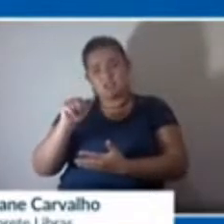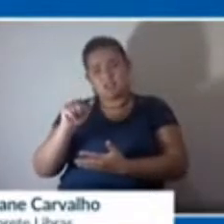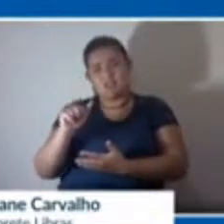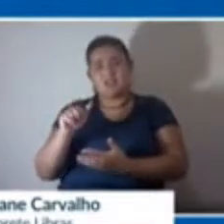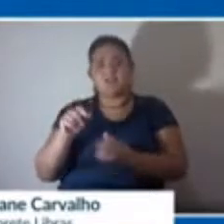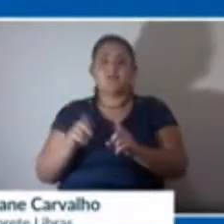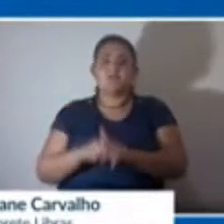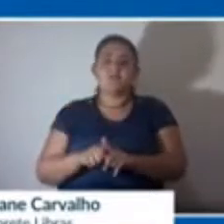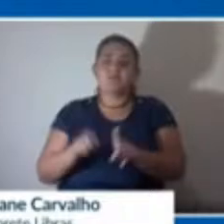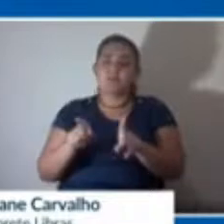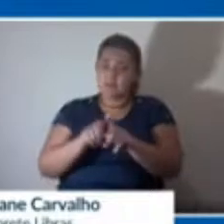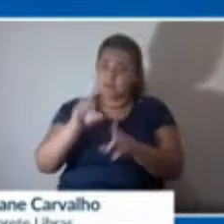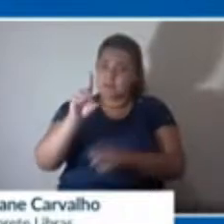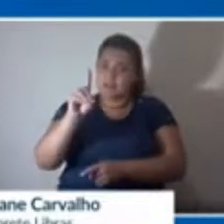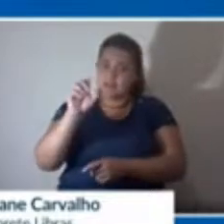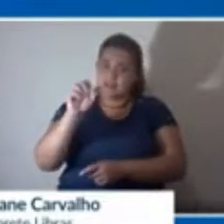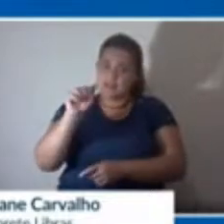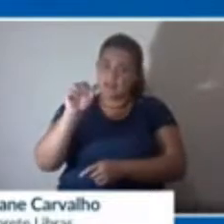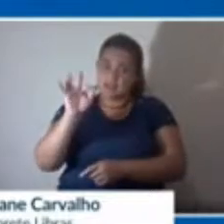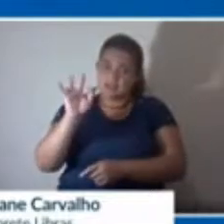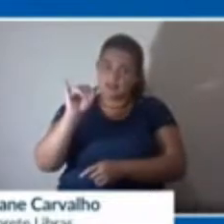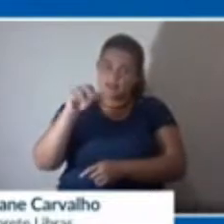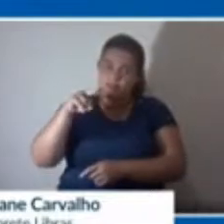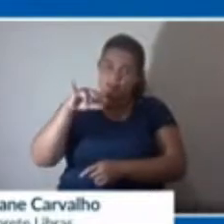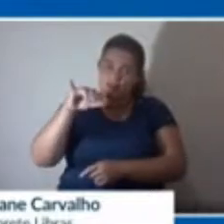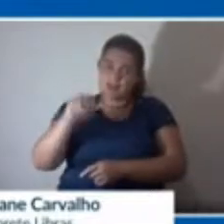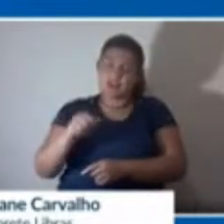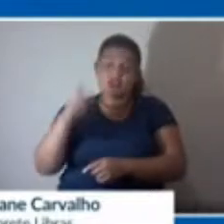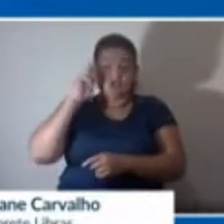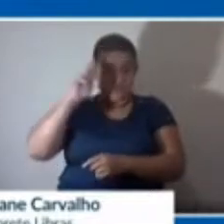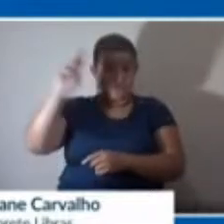o DAFB, que é o Coletivo de Diretoras de Fotografia do Brasil,